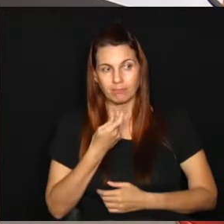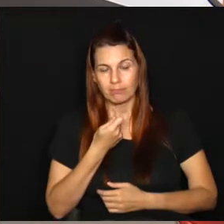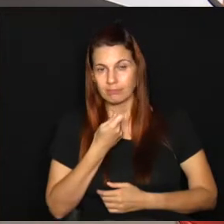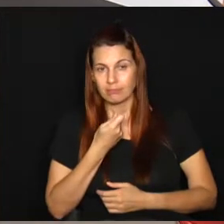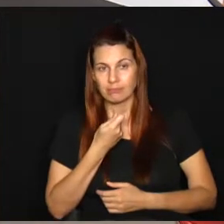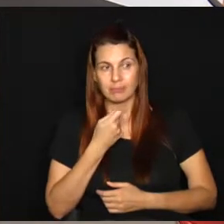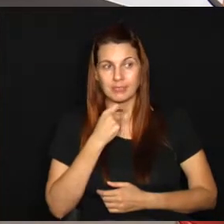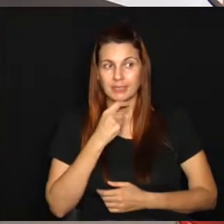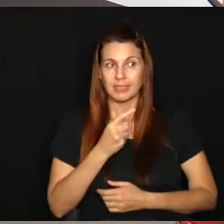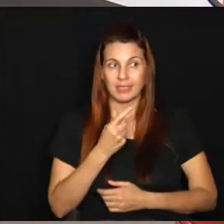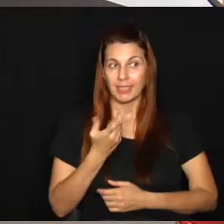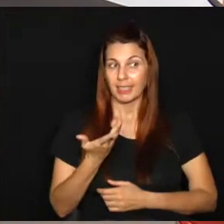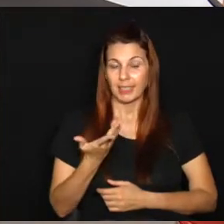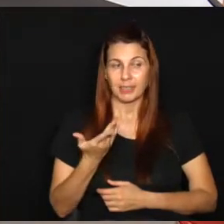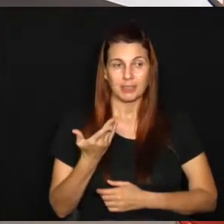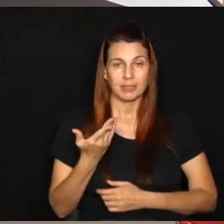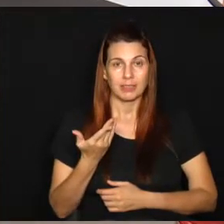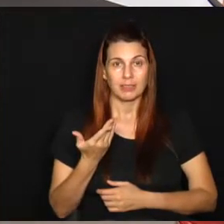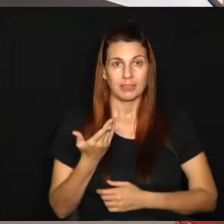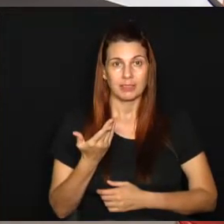Se ninguém quiser, a gente...